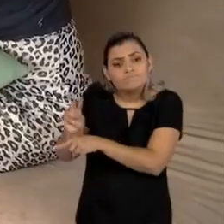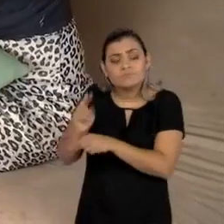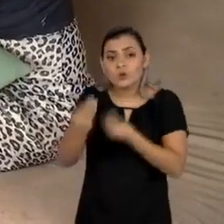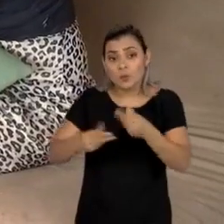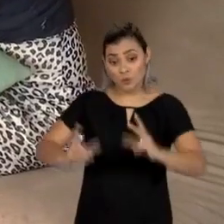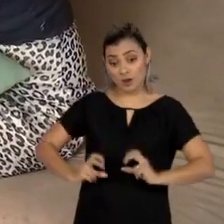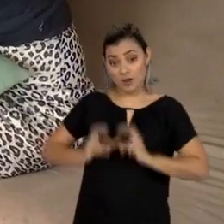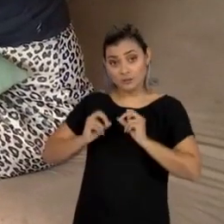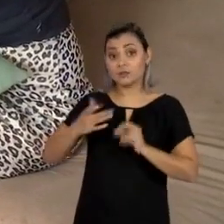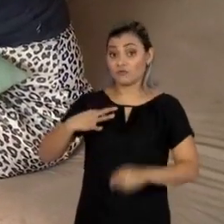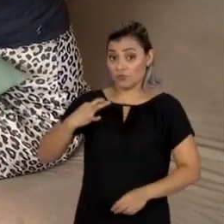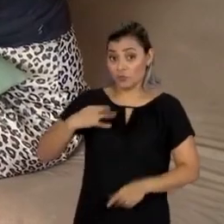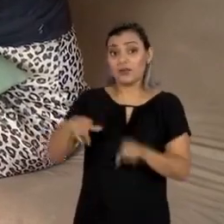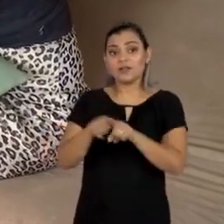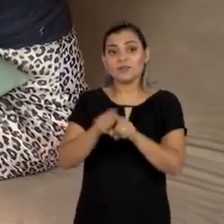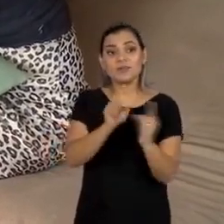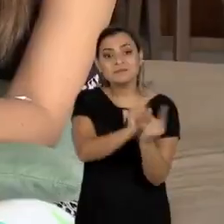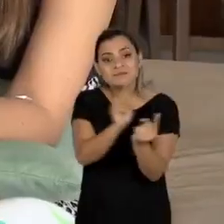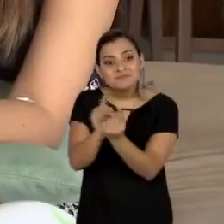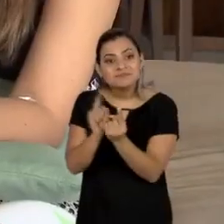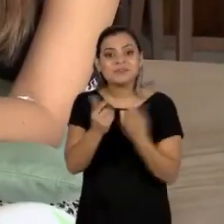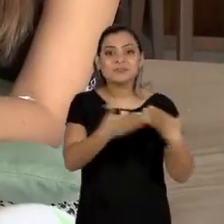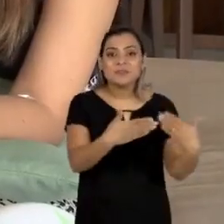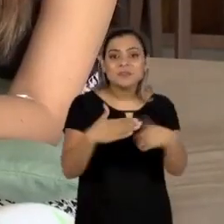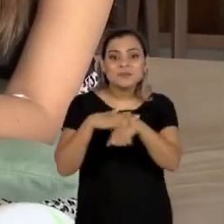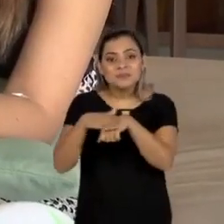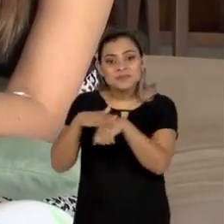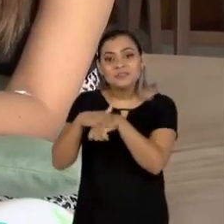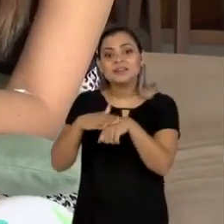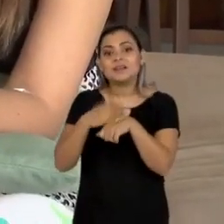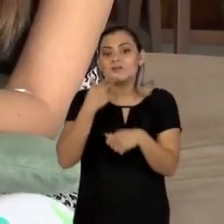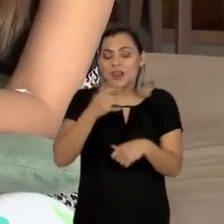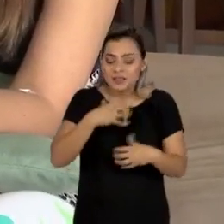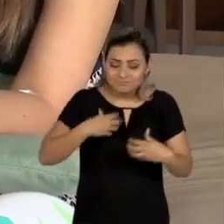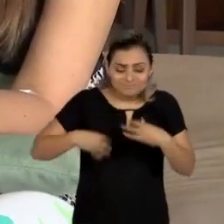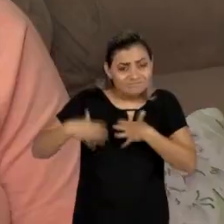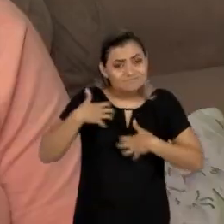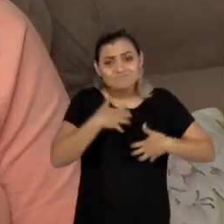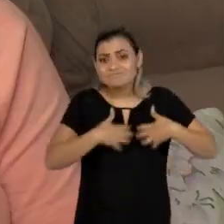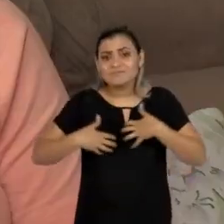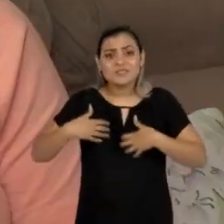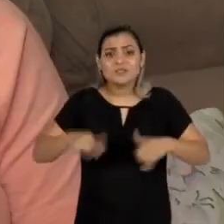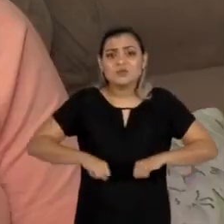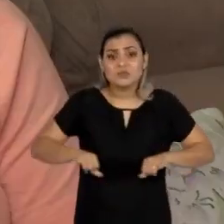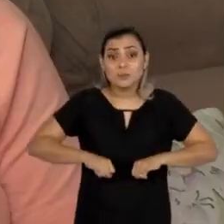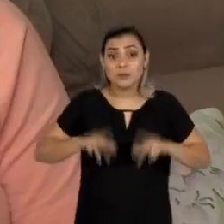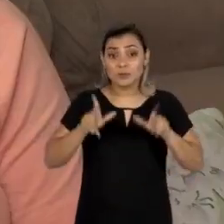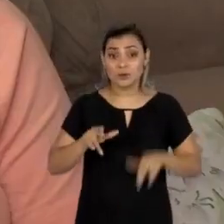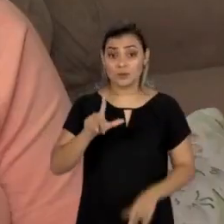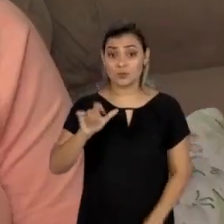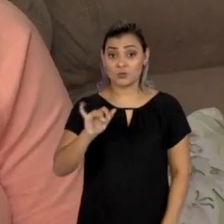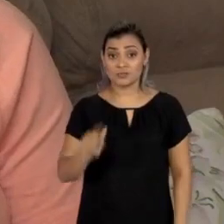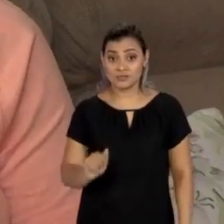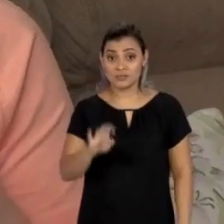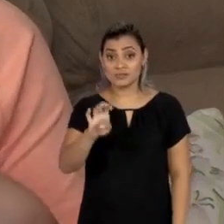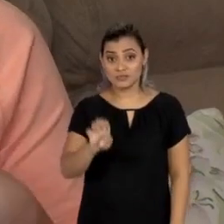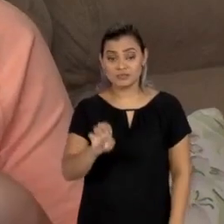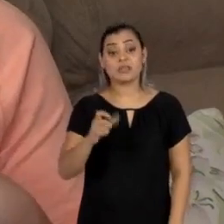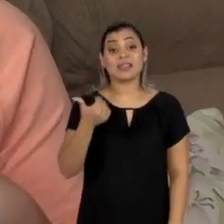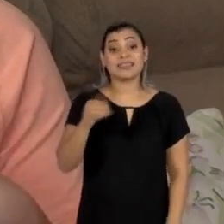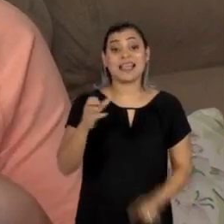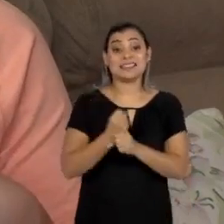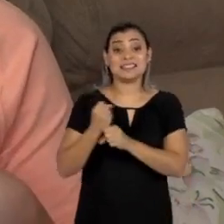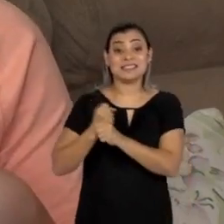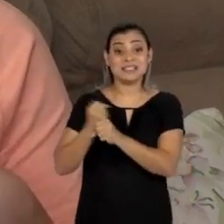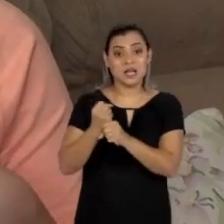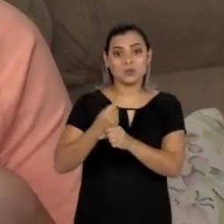voluntária, também escuta pacientes com câncer que precisam falar das dores da alma. Como Luíse, que há 10 anos trata uma